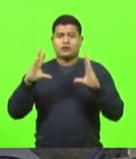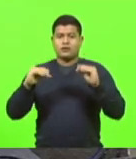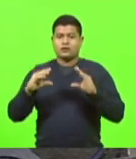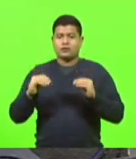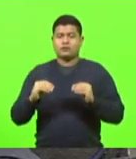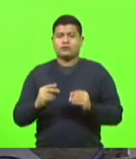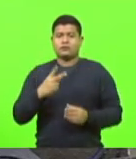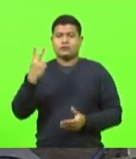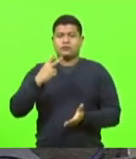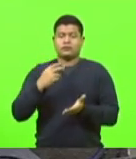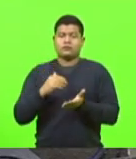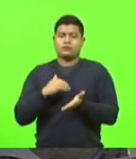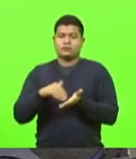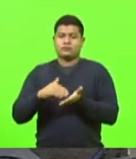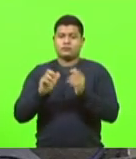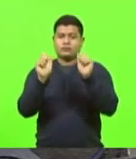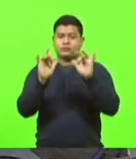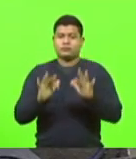ata.